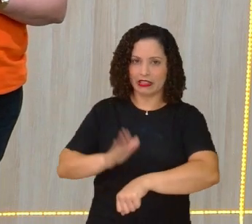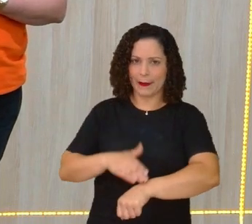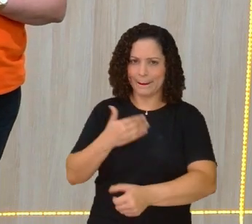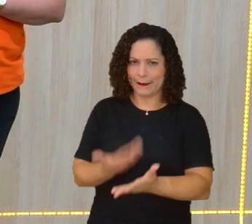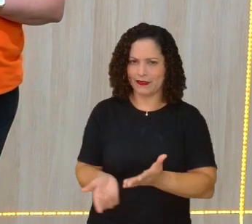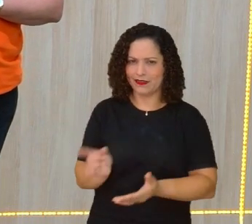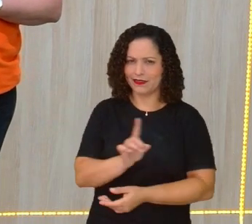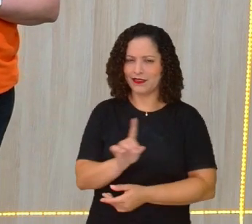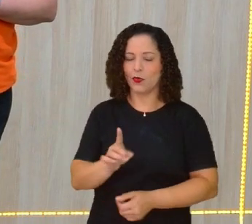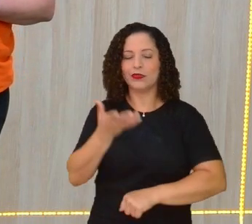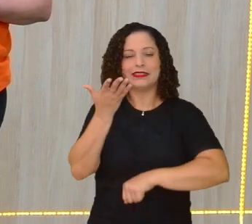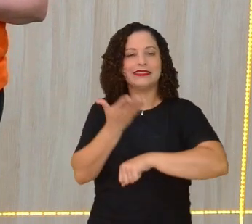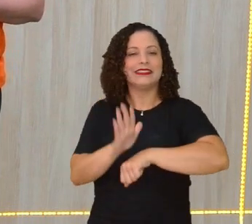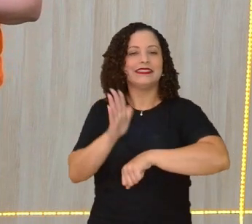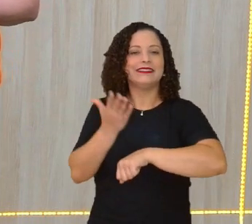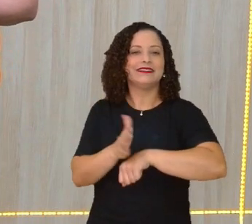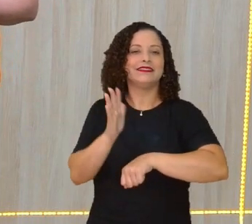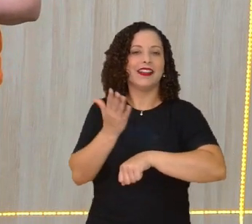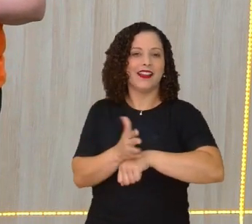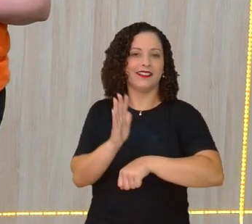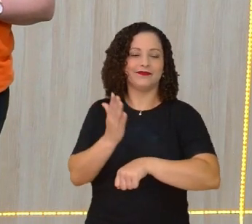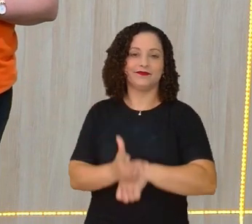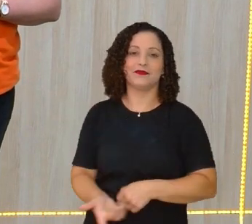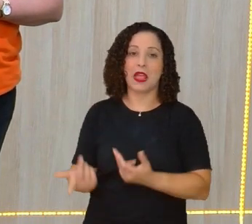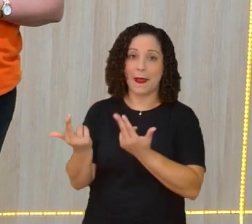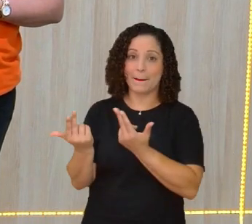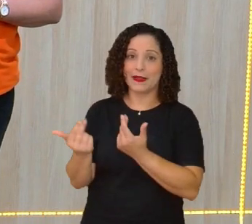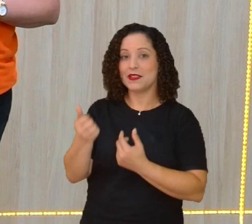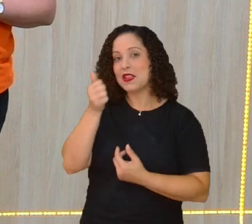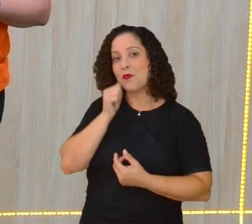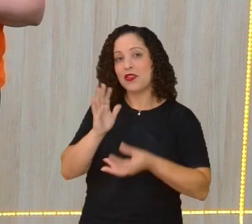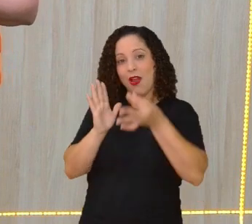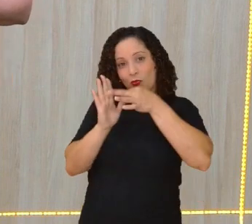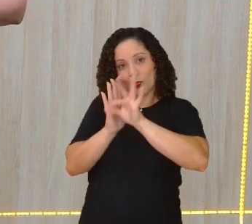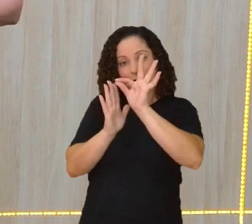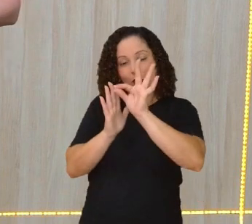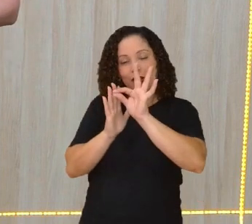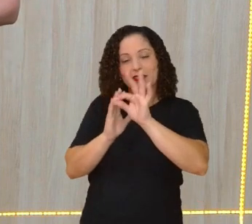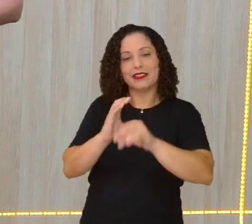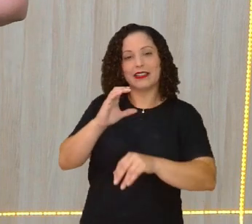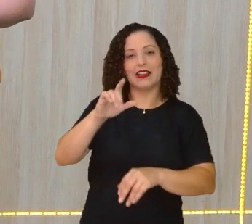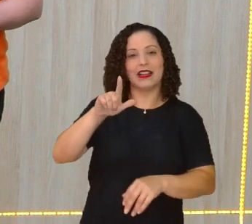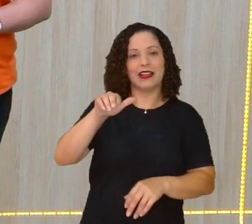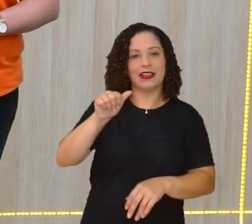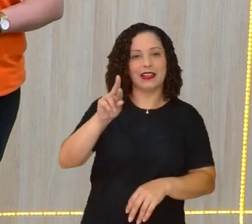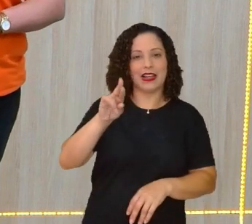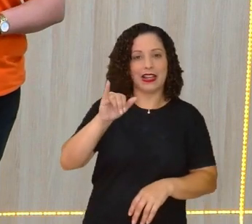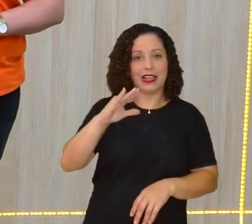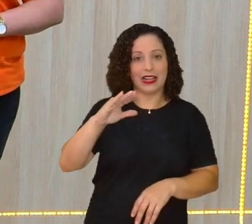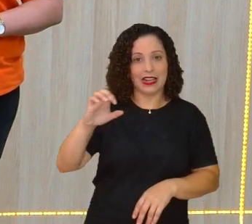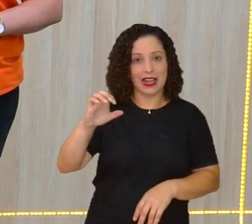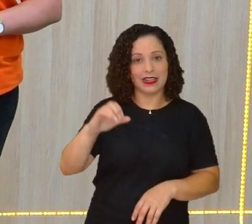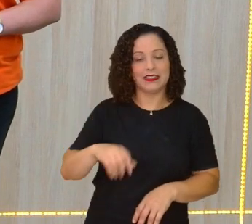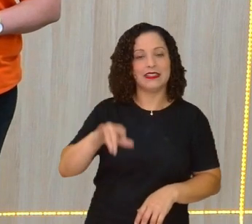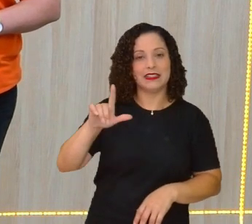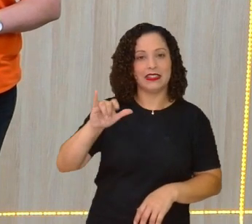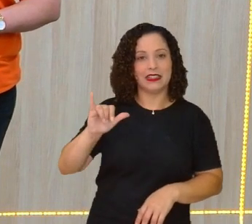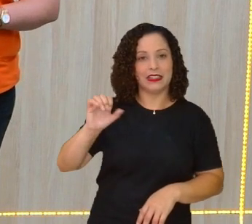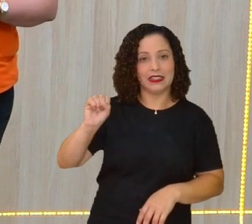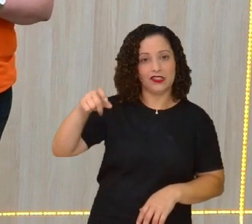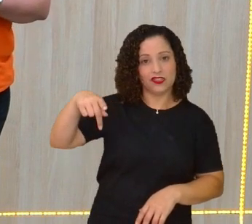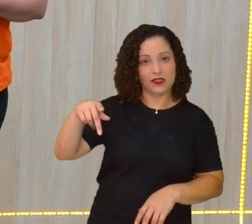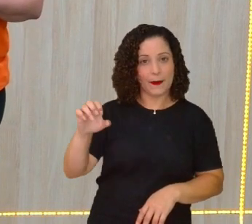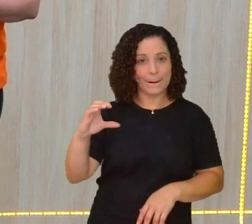a treinar, como Clarice Lispector fazia, não é? Ela treinava a sua escrita. Ela queria ser uma escritora melhor.